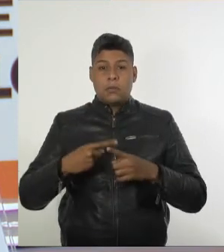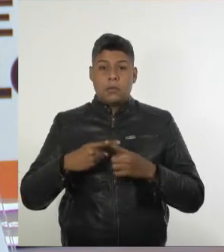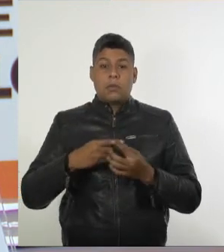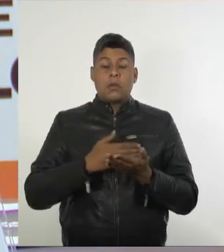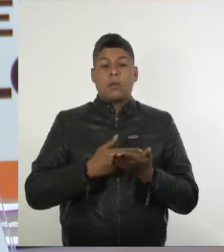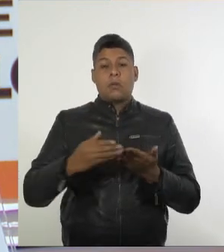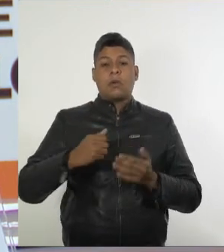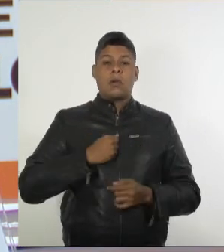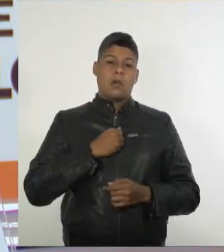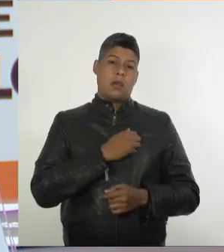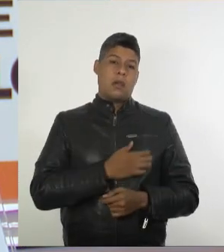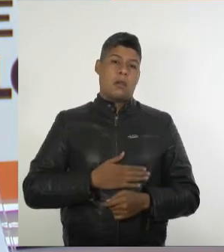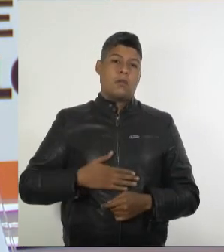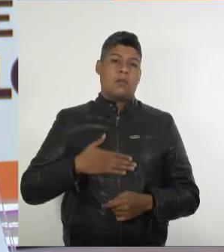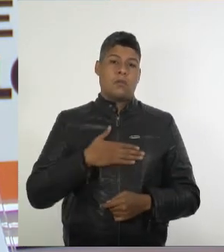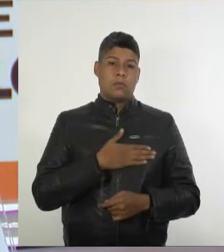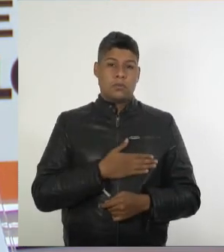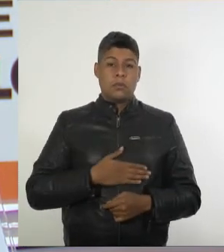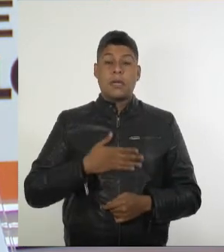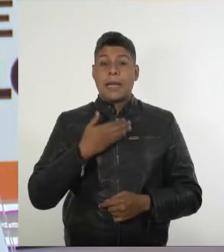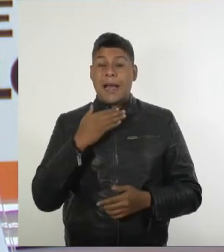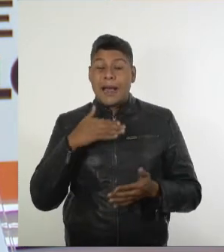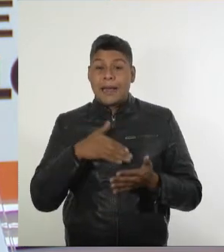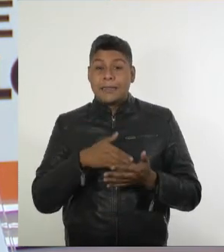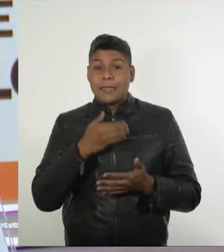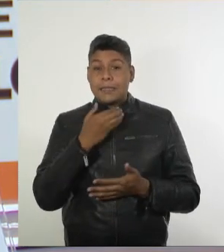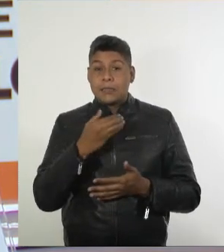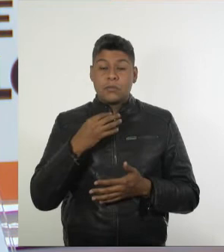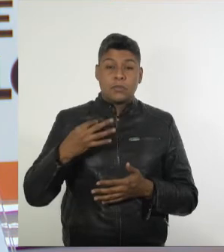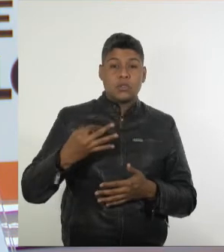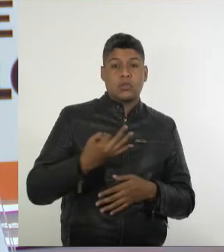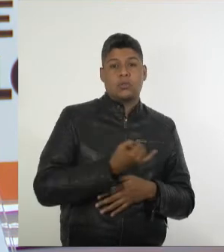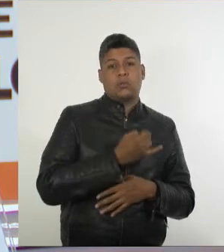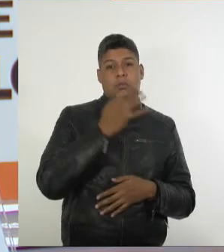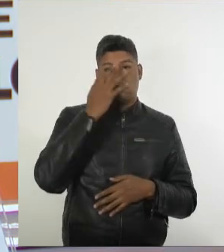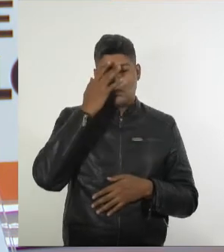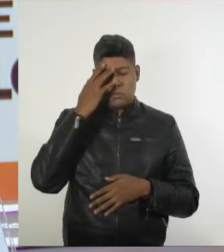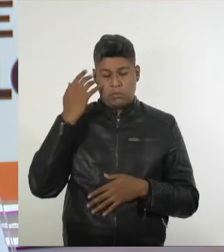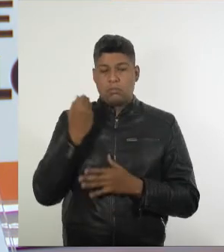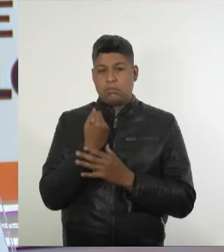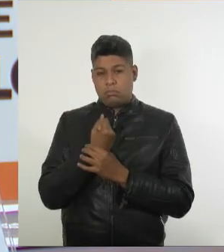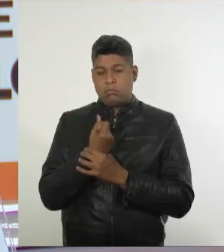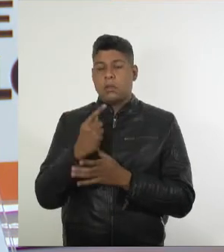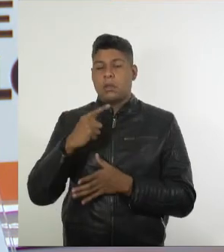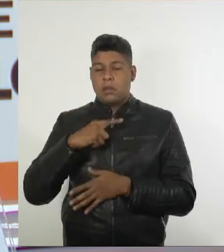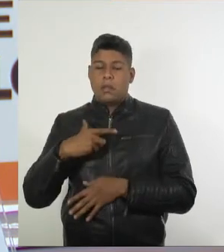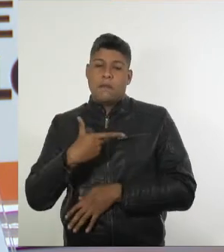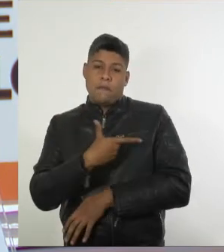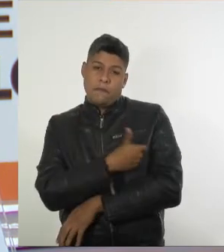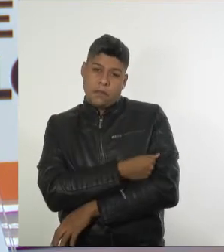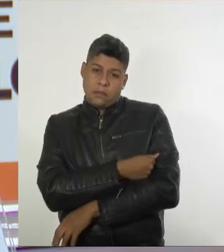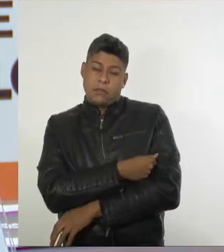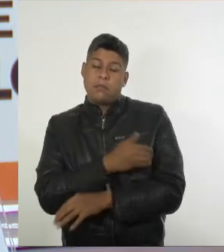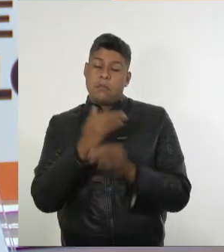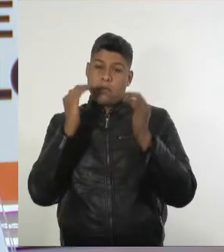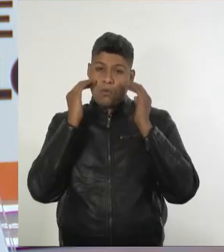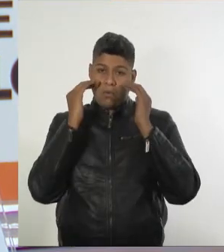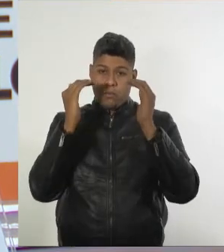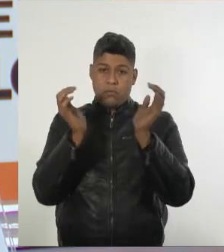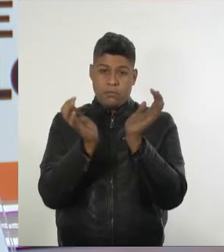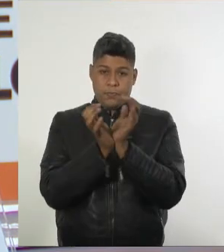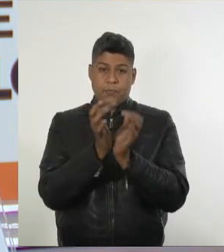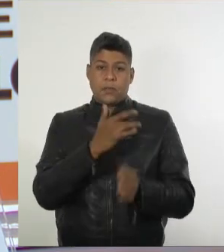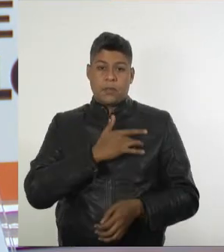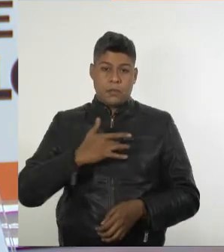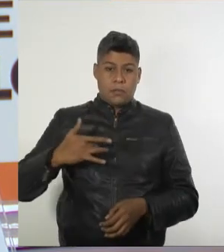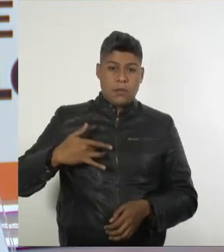iniciando agosto. Até dezembro, todo o público, toda a população seguramente estará vacinada. Eu tenho confiança na equipe de